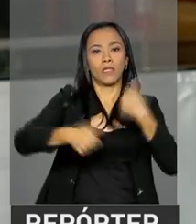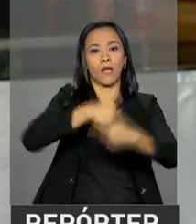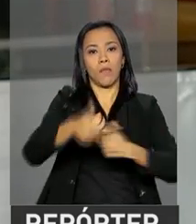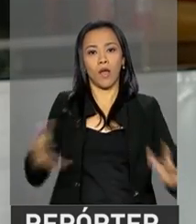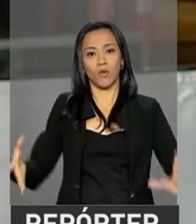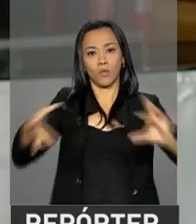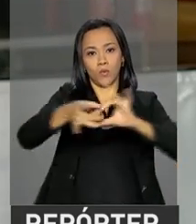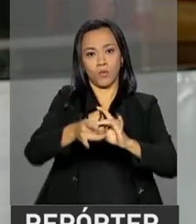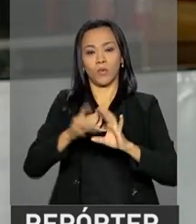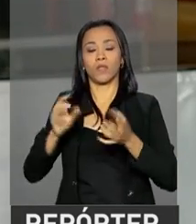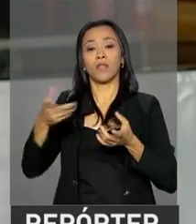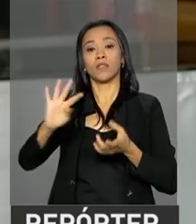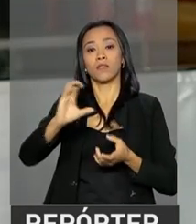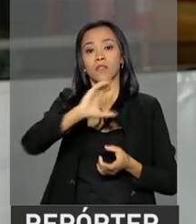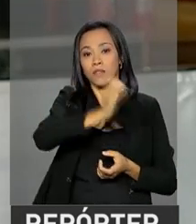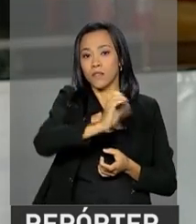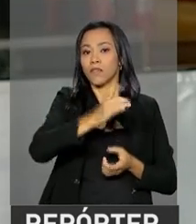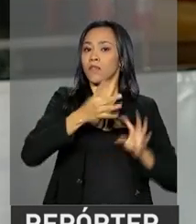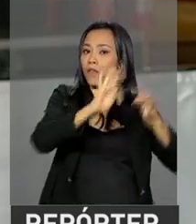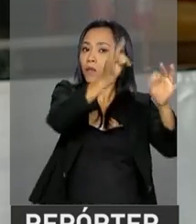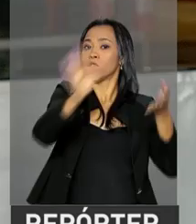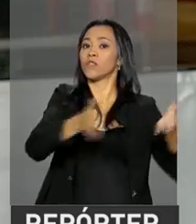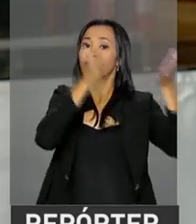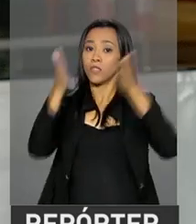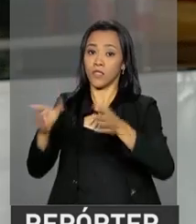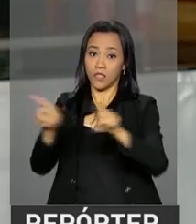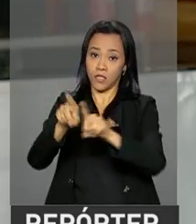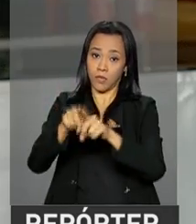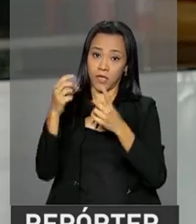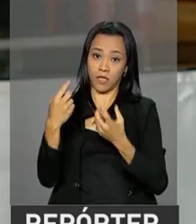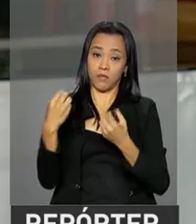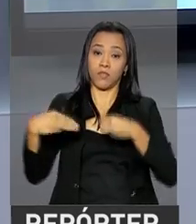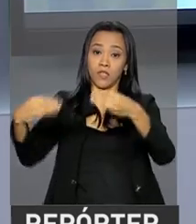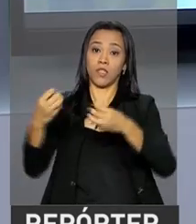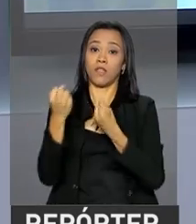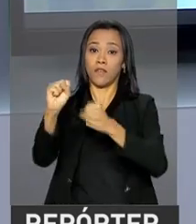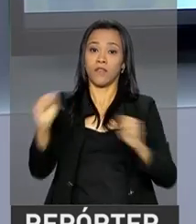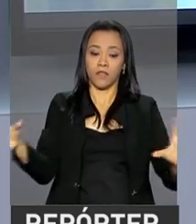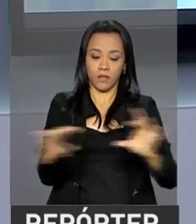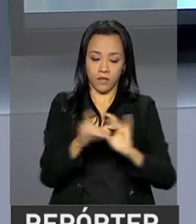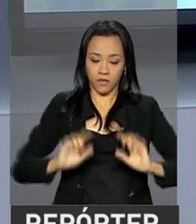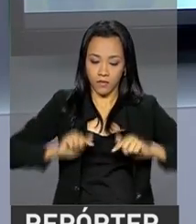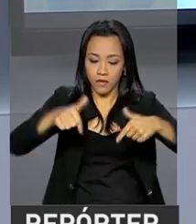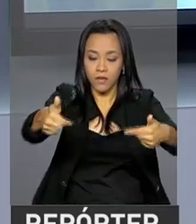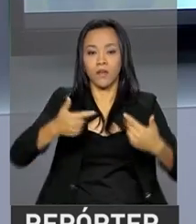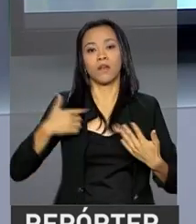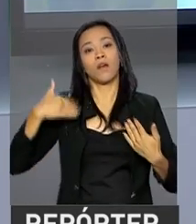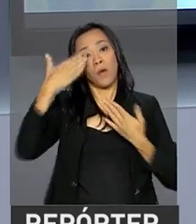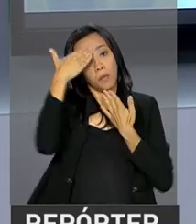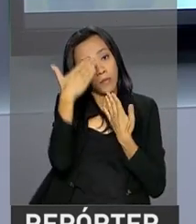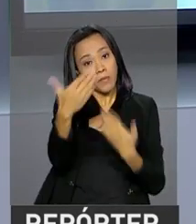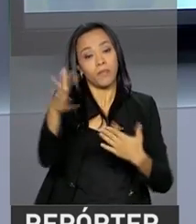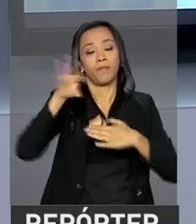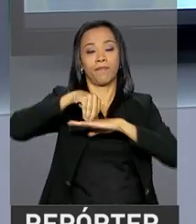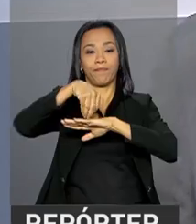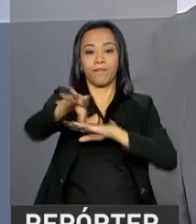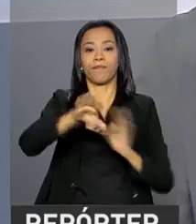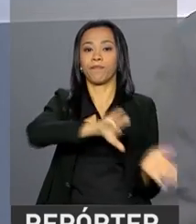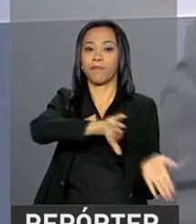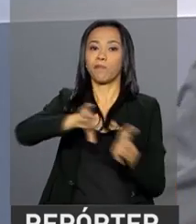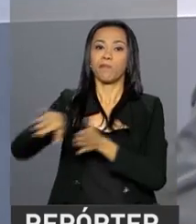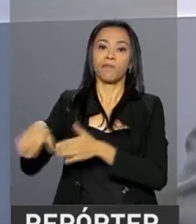Ciência Tecnologia inovações e comunicações Jaime é com você Taíssa Obrigado pelas informações ao vivo do Palácio do